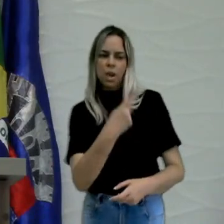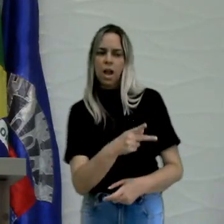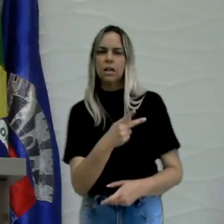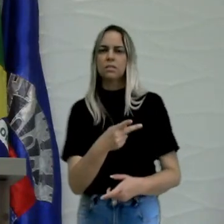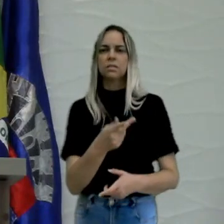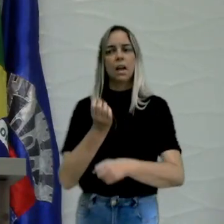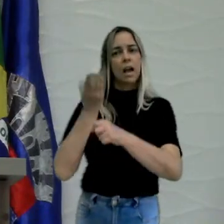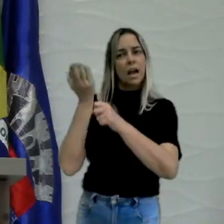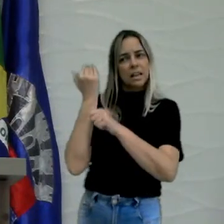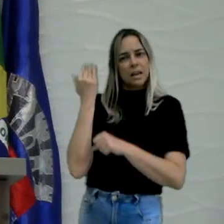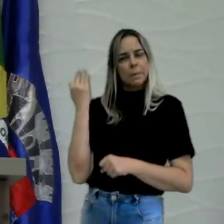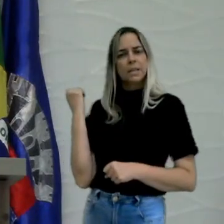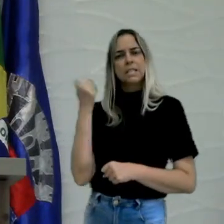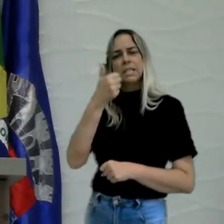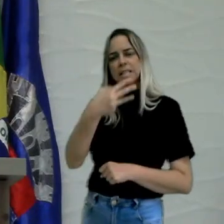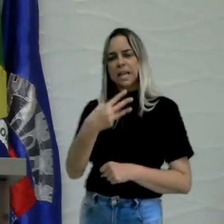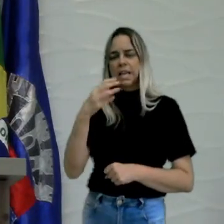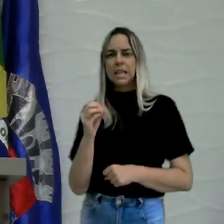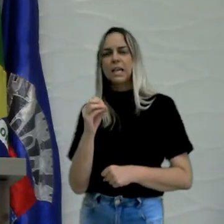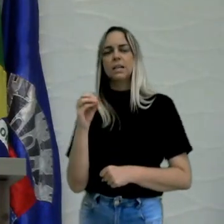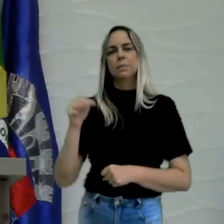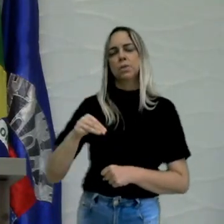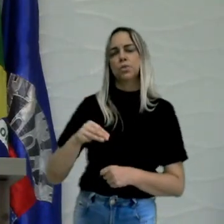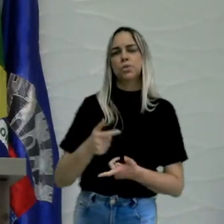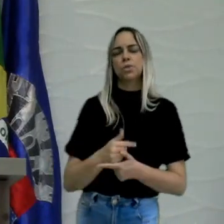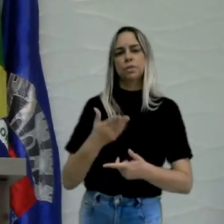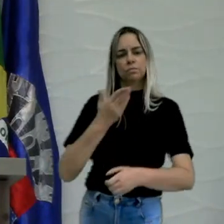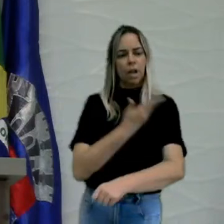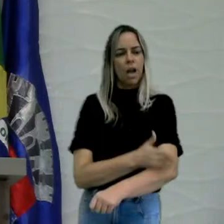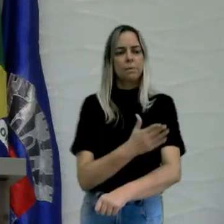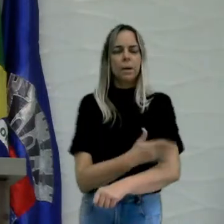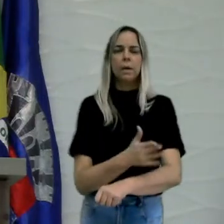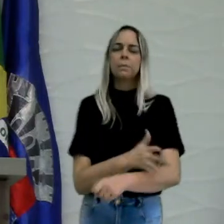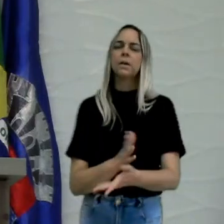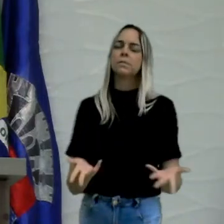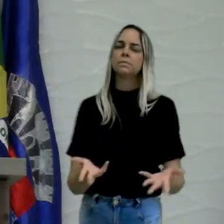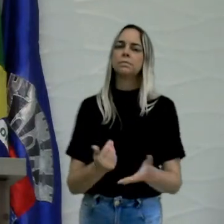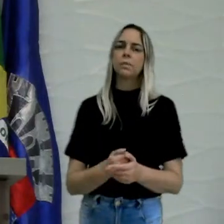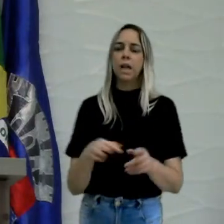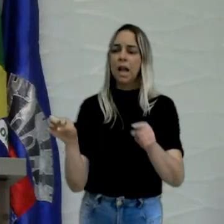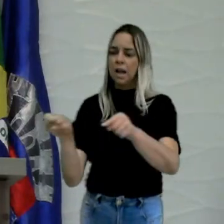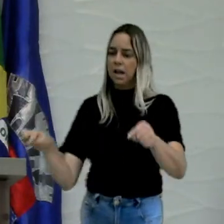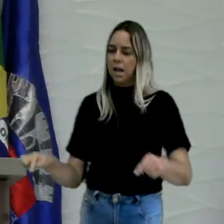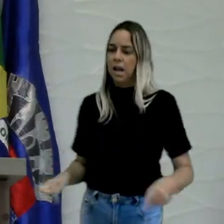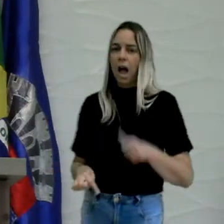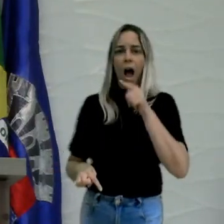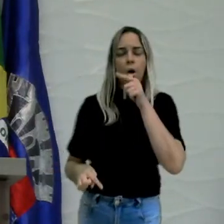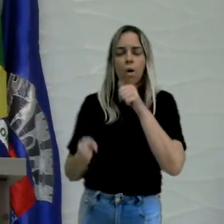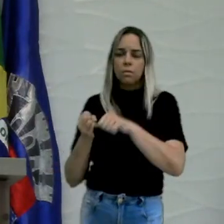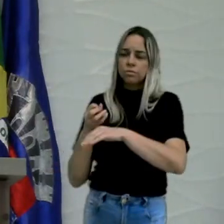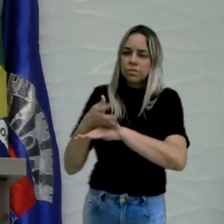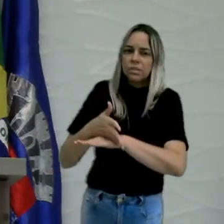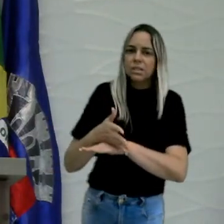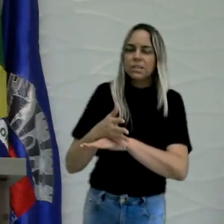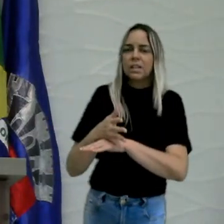minutos, com mais frequência. Tiraram a piscina do CAIPD, nunca colocaram.